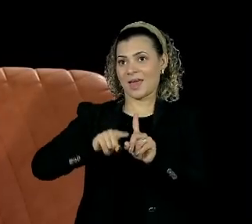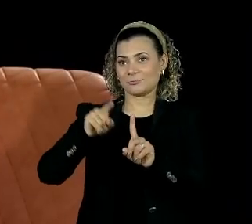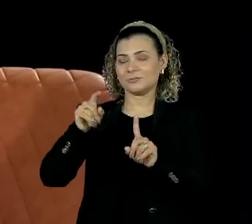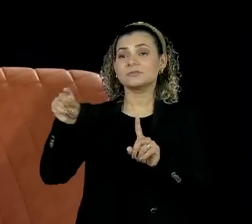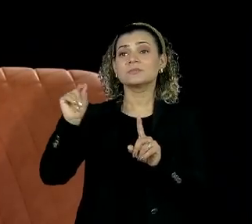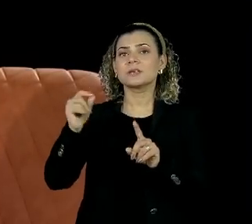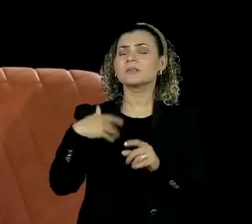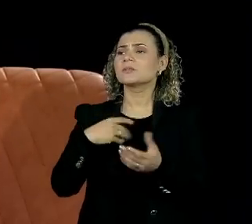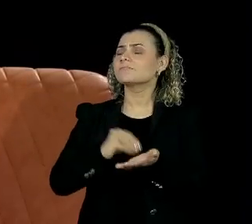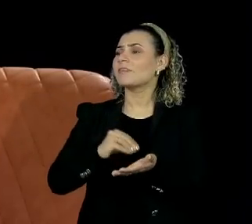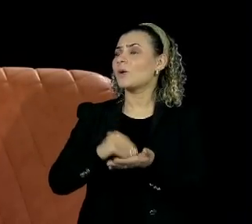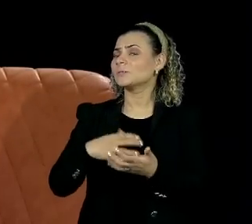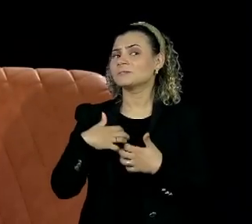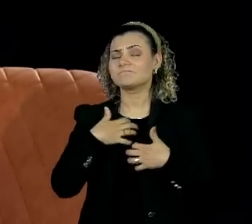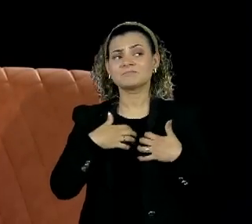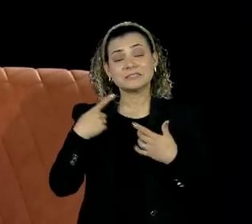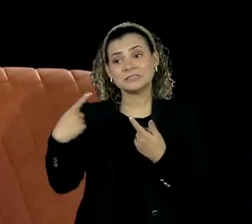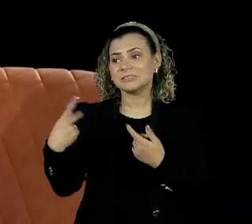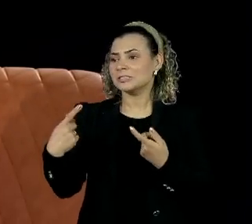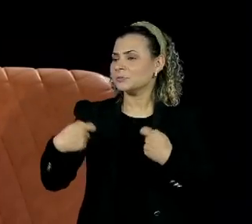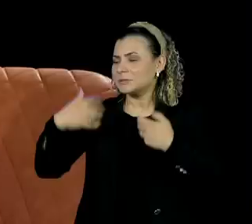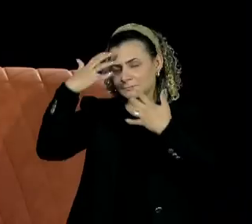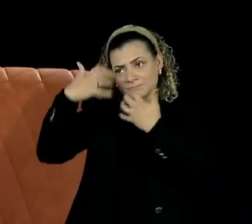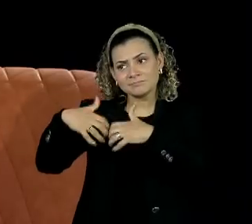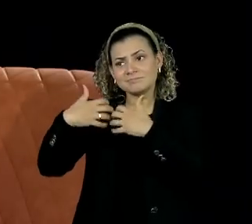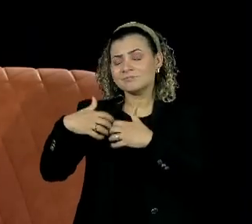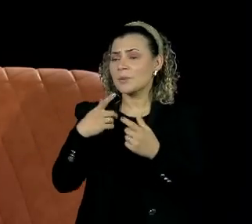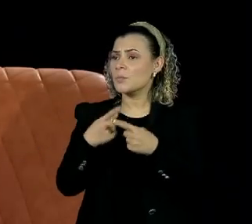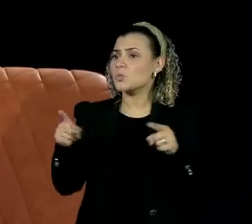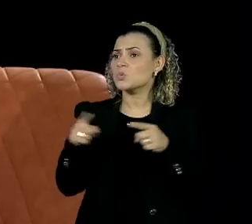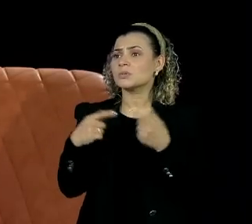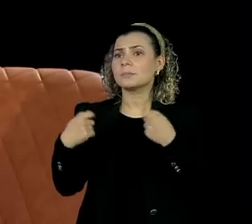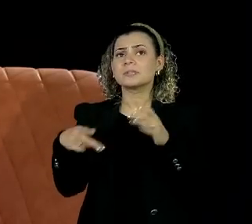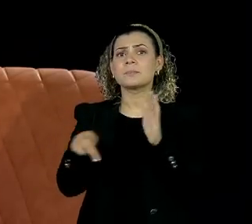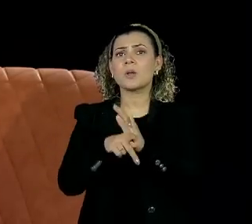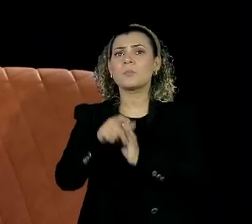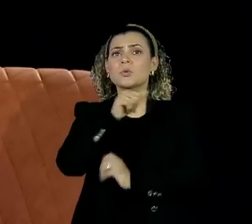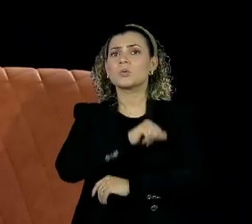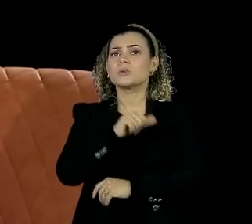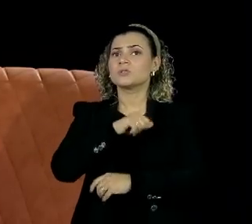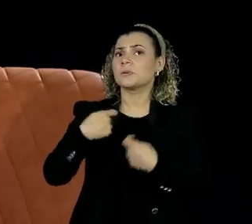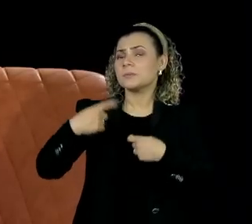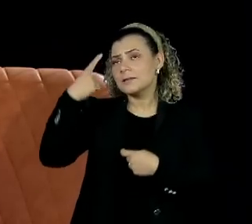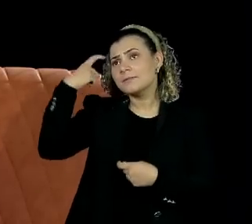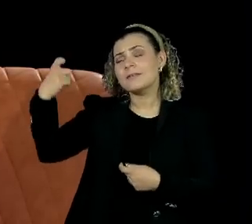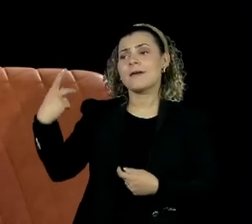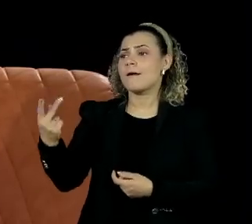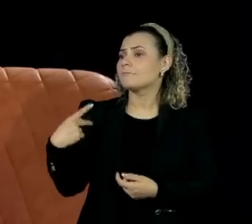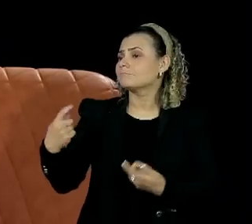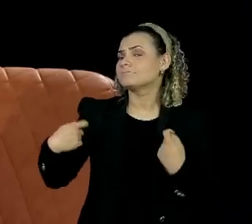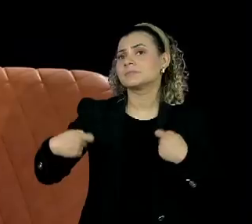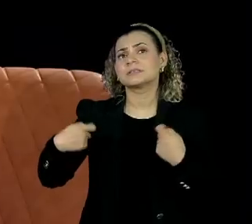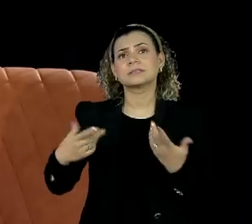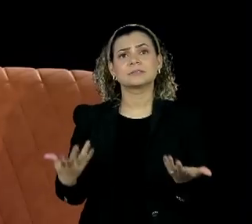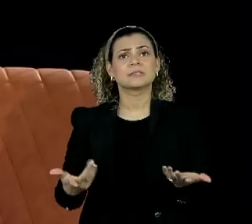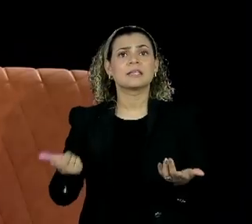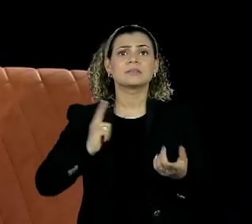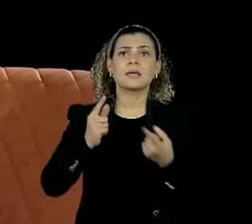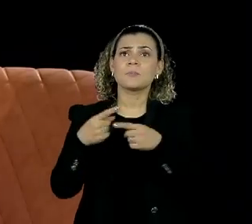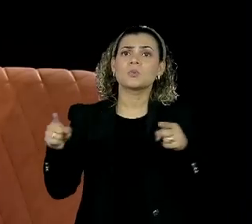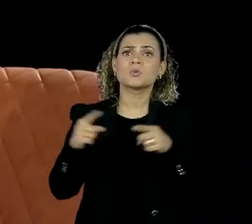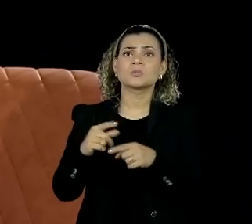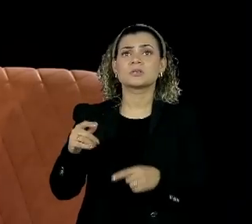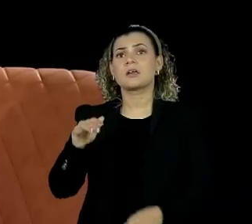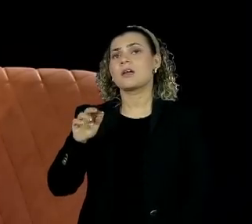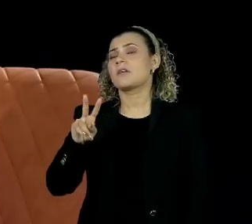estou sentindo falta de a gente fazer uma música chapa quente do Rio de Janeiro. Claro que a gente tem, né, os maiores clássicos de